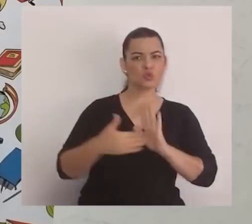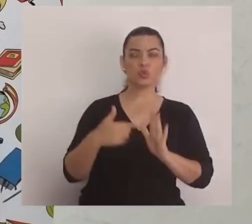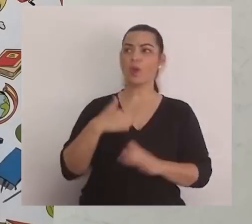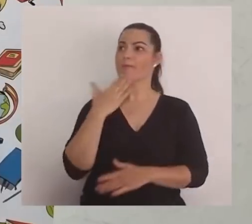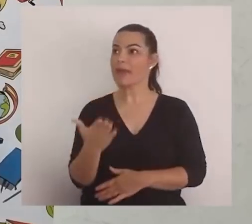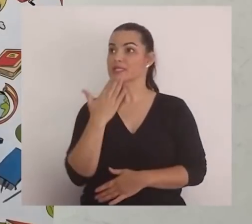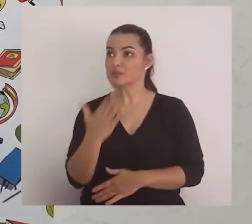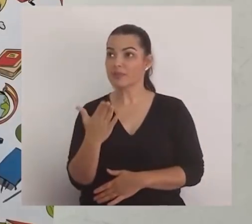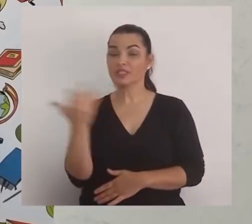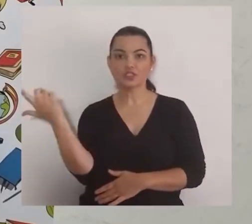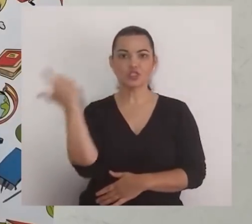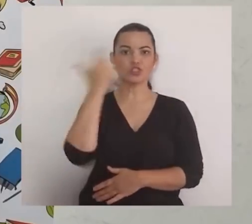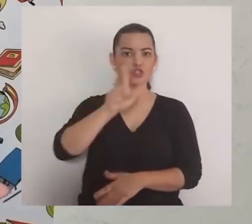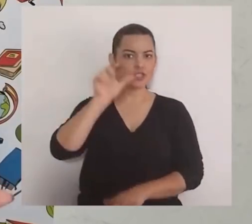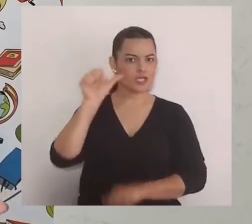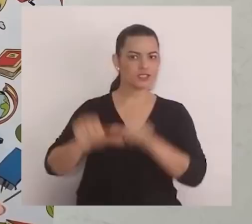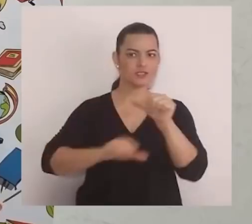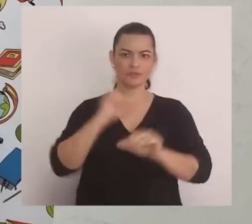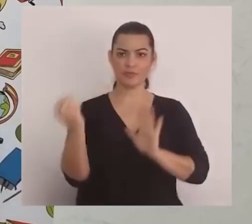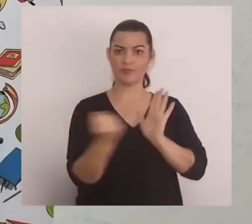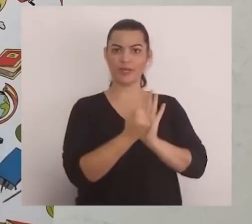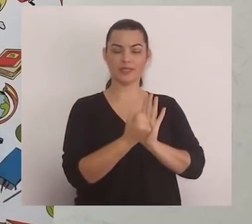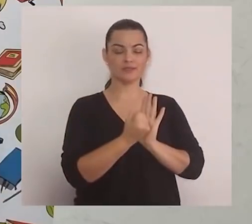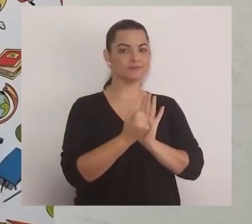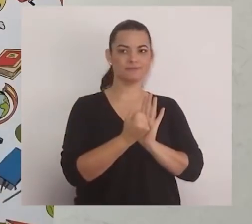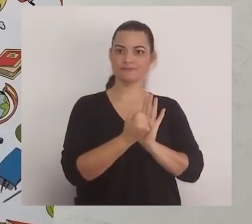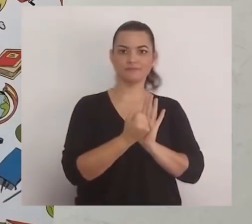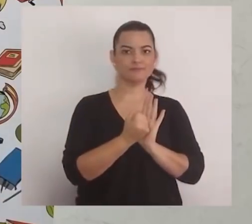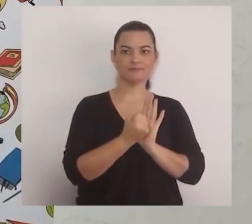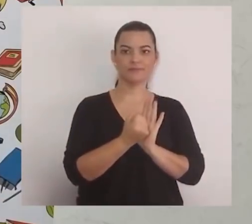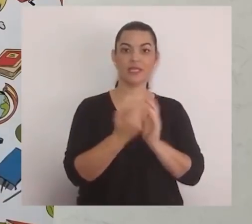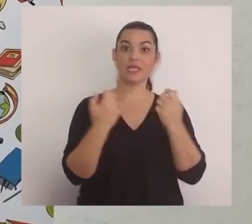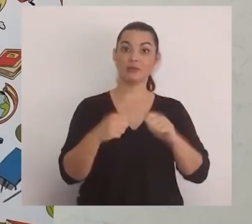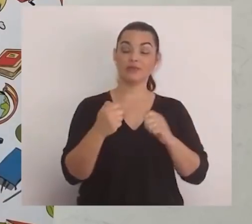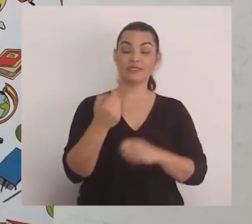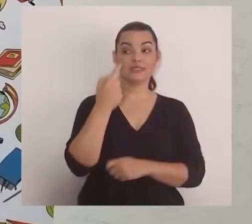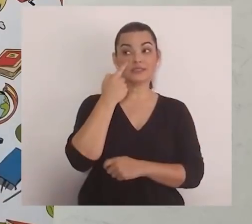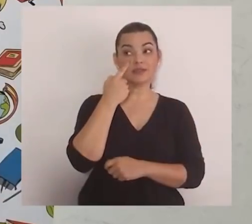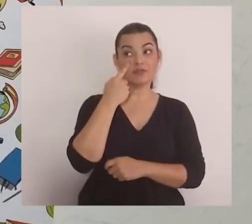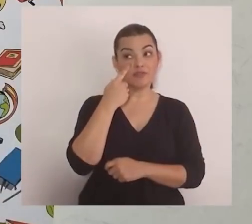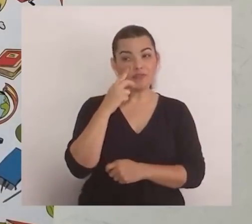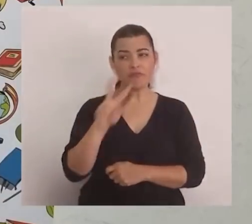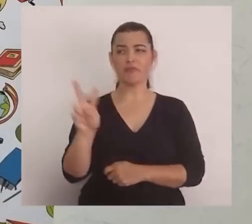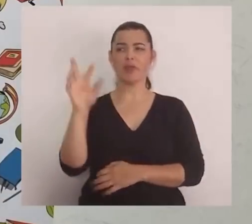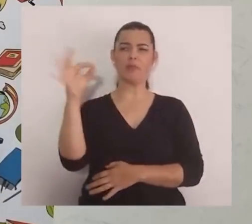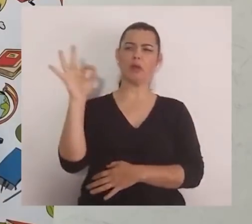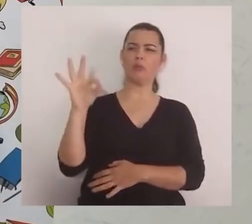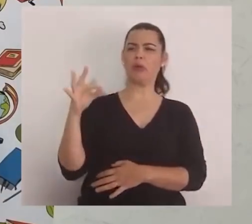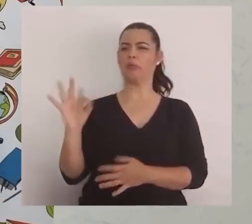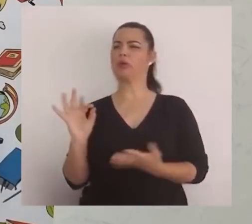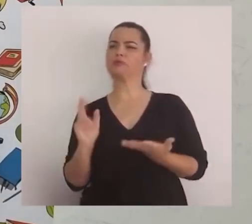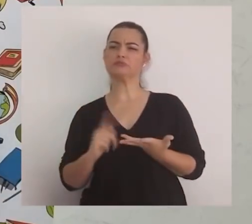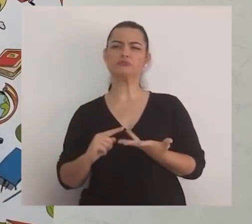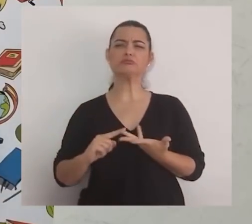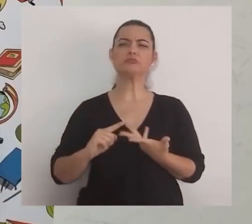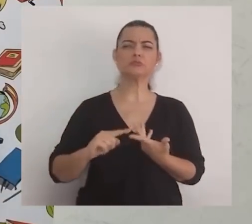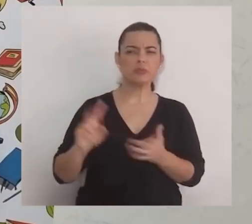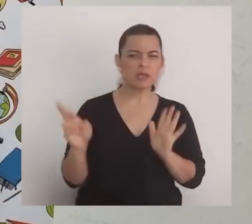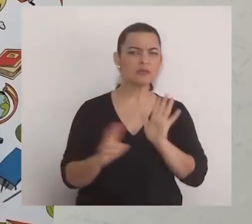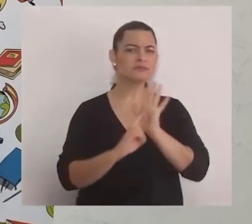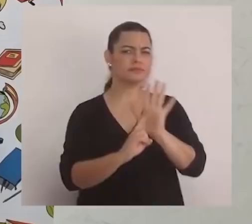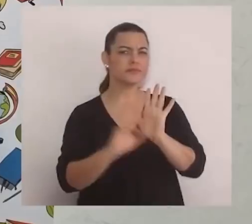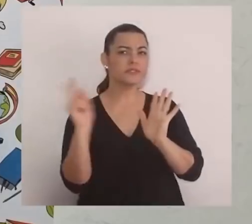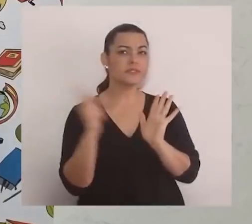muita representatividade para a cultura do meu local de vivência e eu desejo